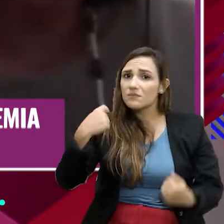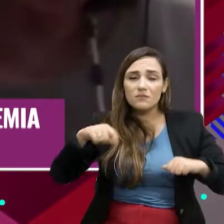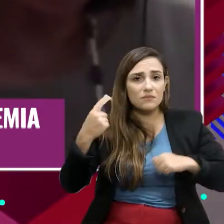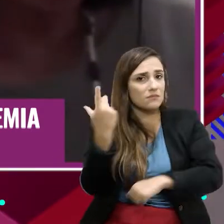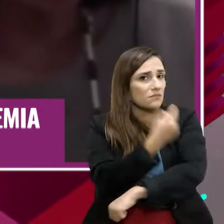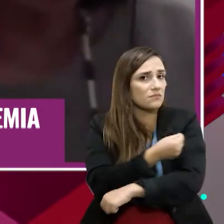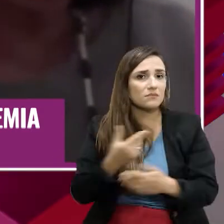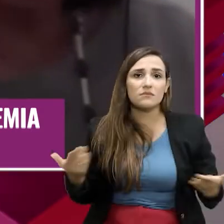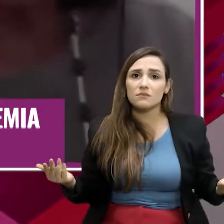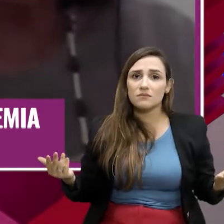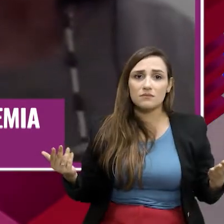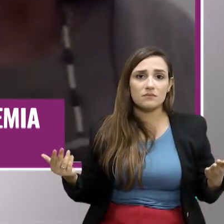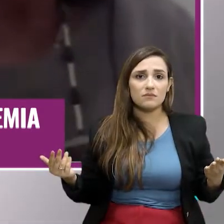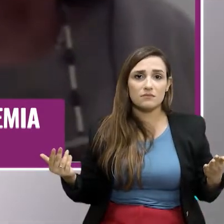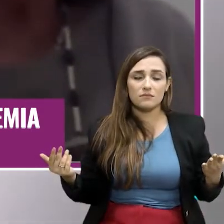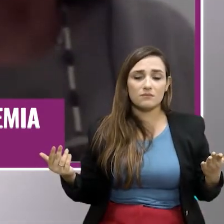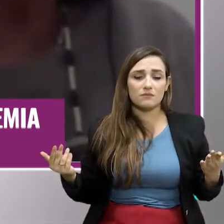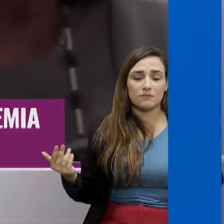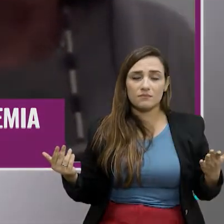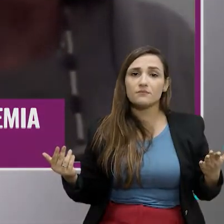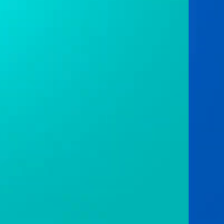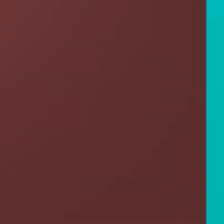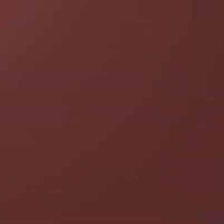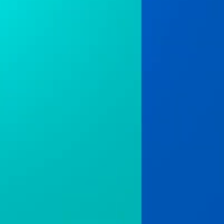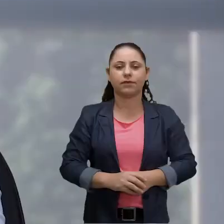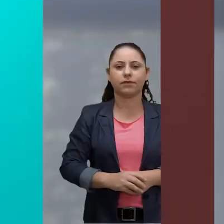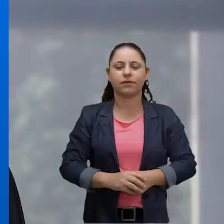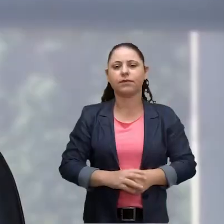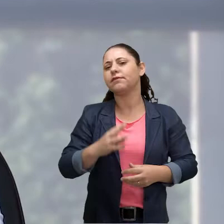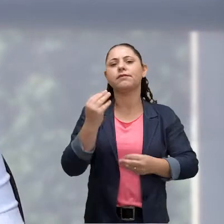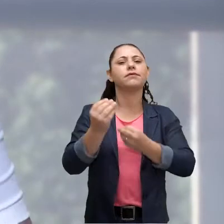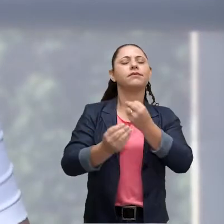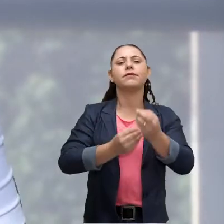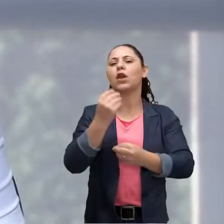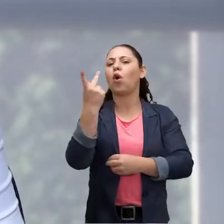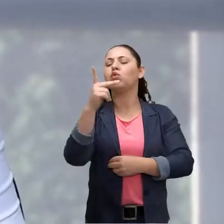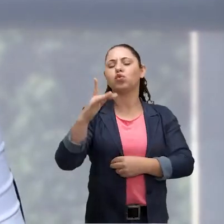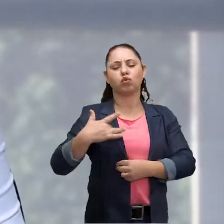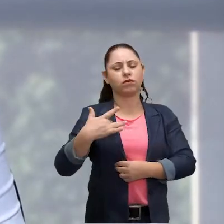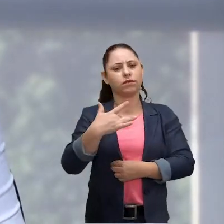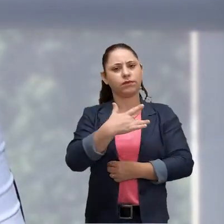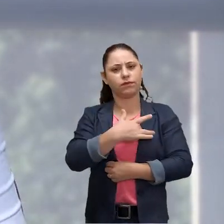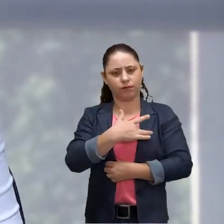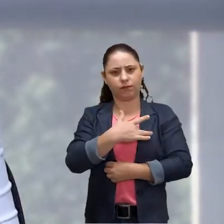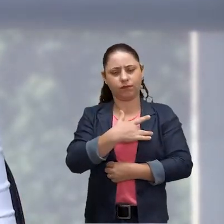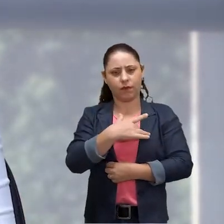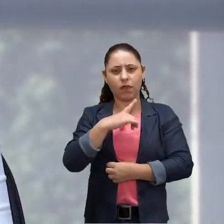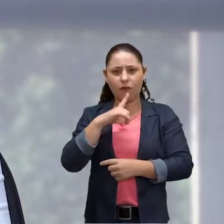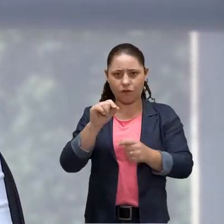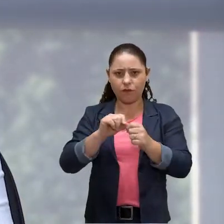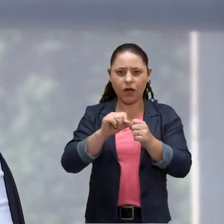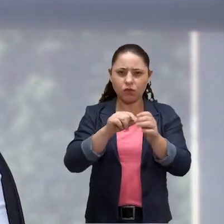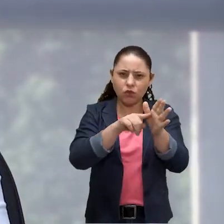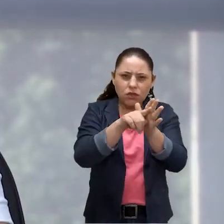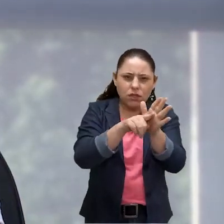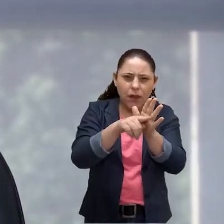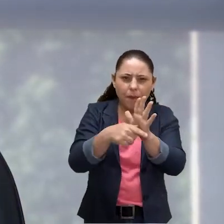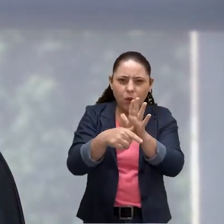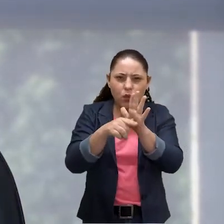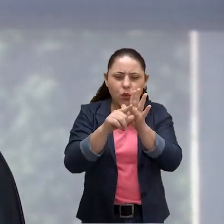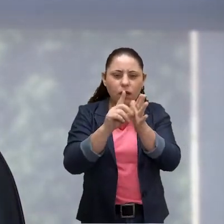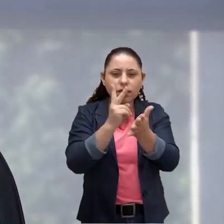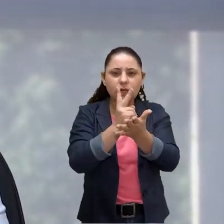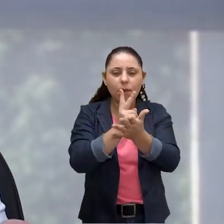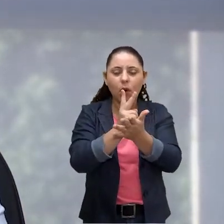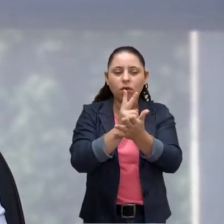pessoas top da nossa área, elas estão falando que é para vacinar. Como que está a sua saúde? Você tem feito aqueles exames